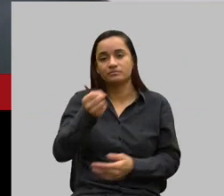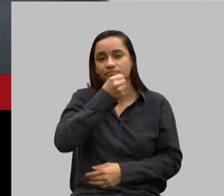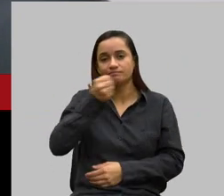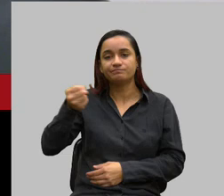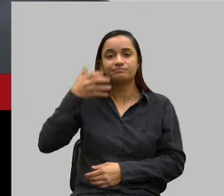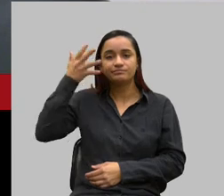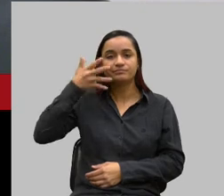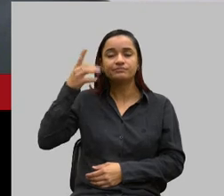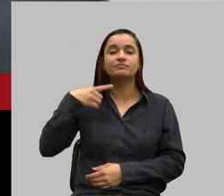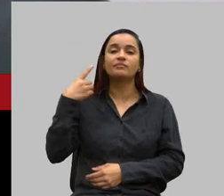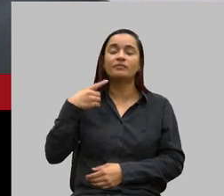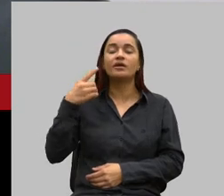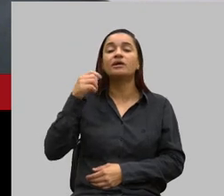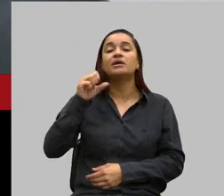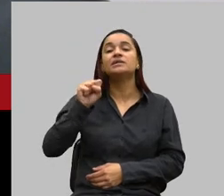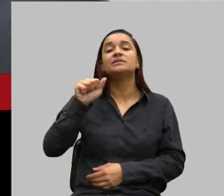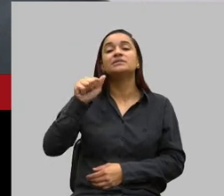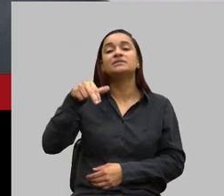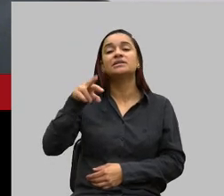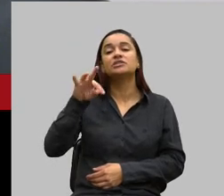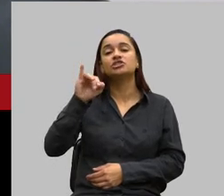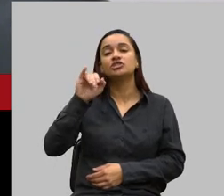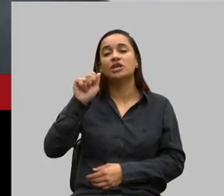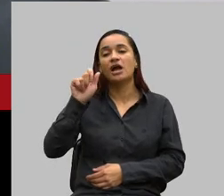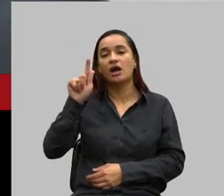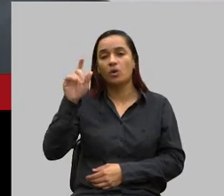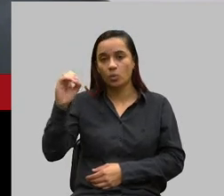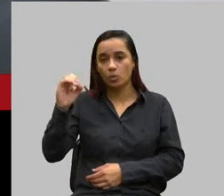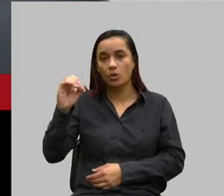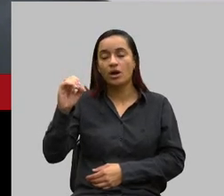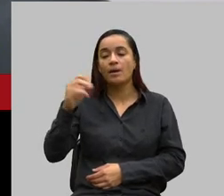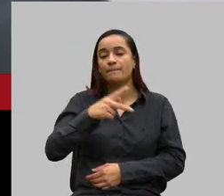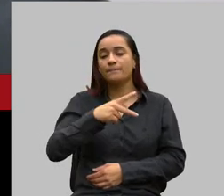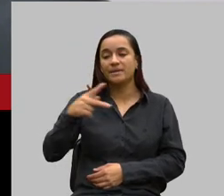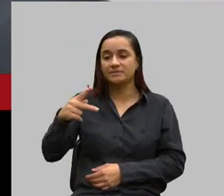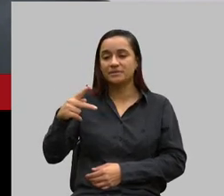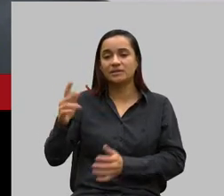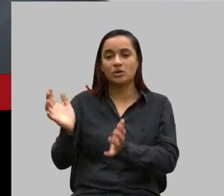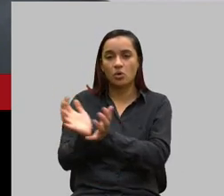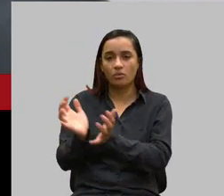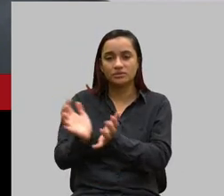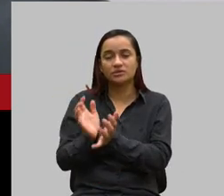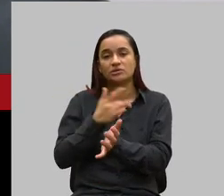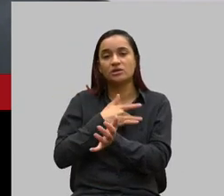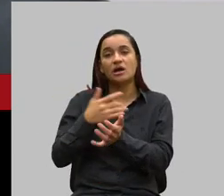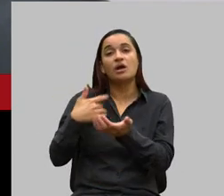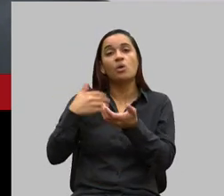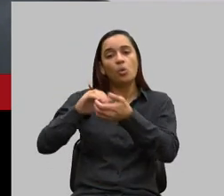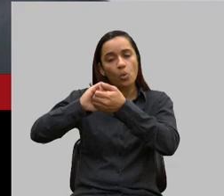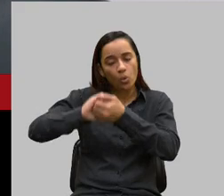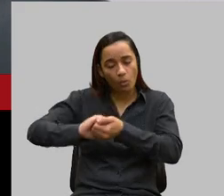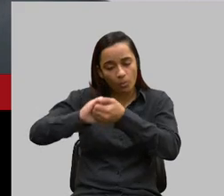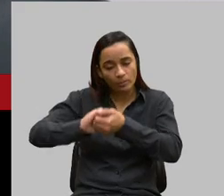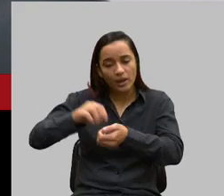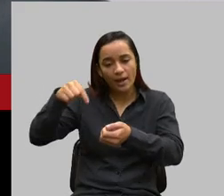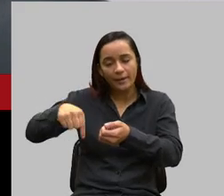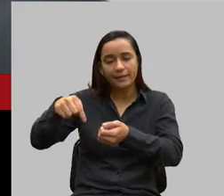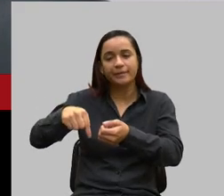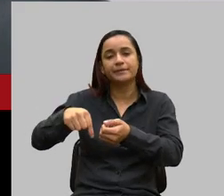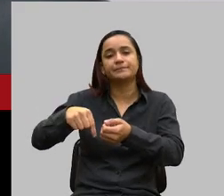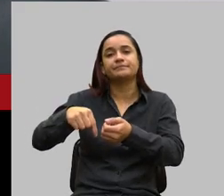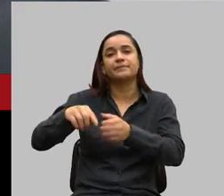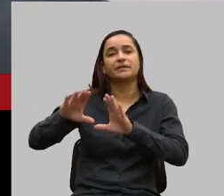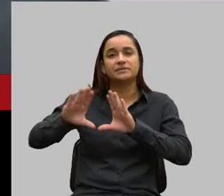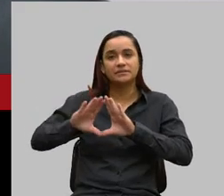presidente da Comissão de saúde dessa casa com quem eu tenho a honra debrear né a defesa